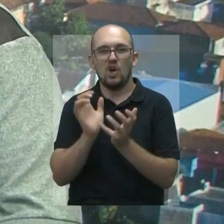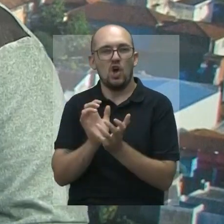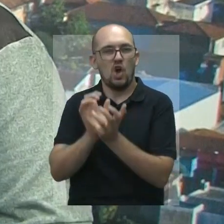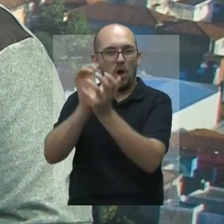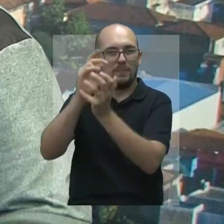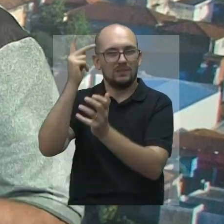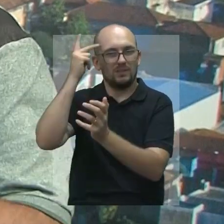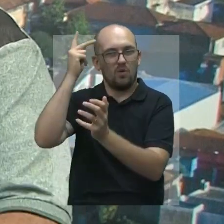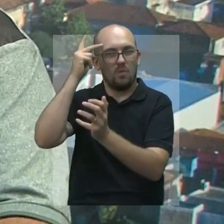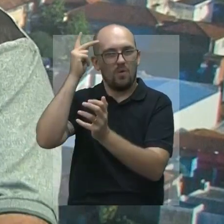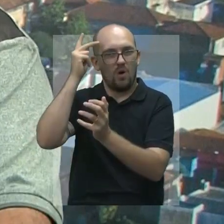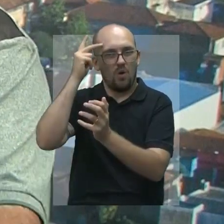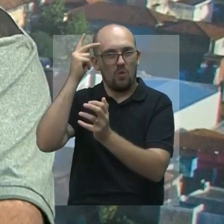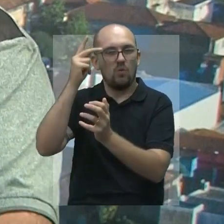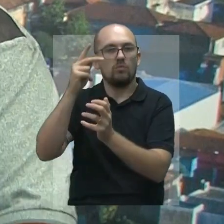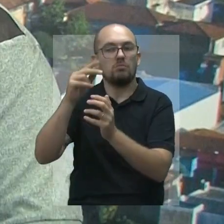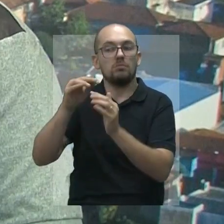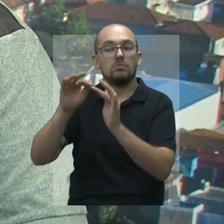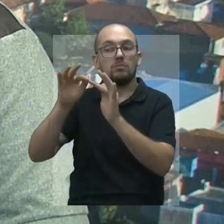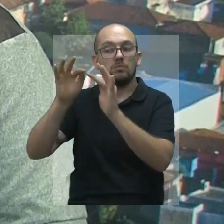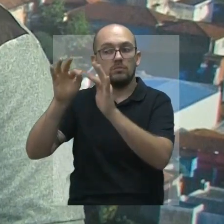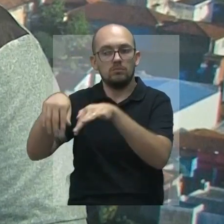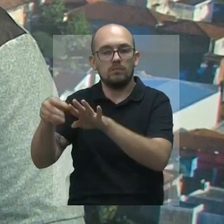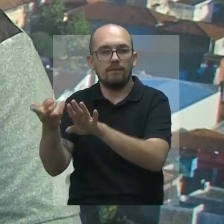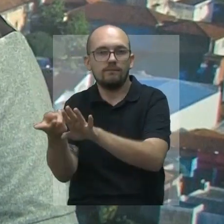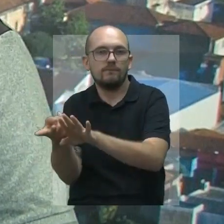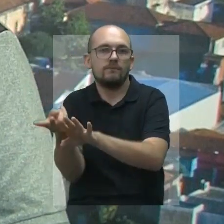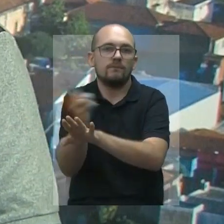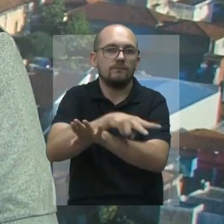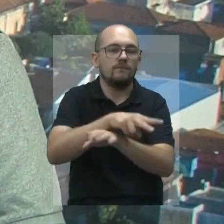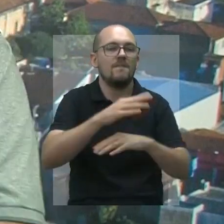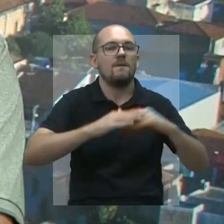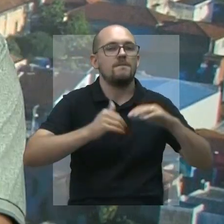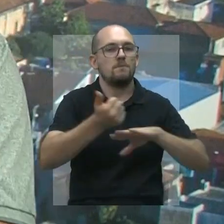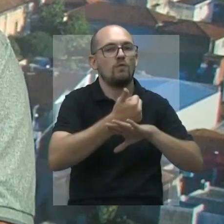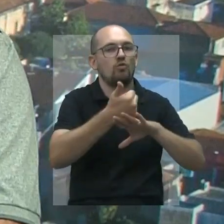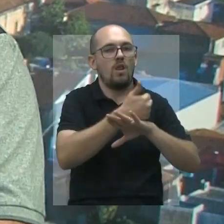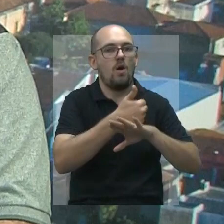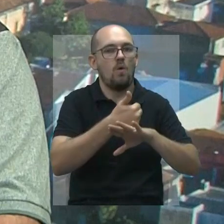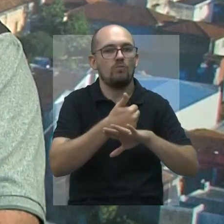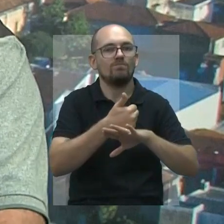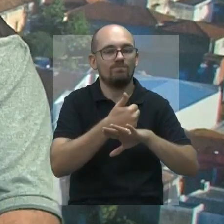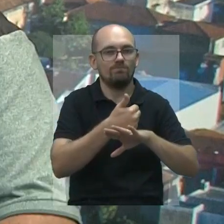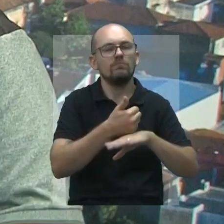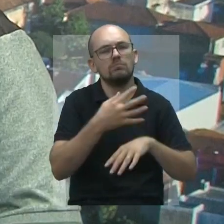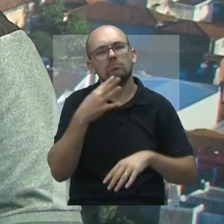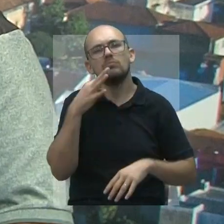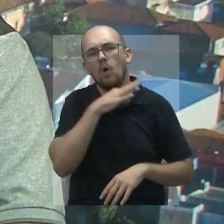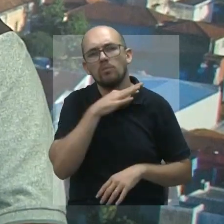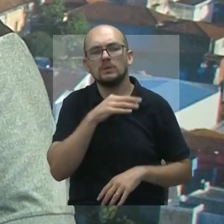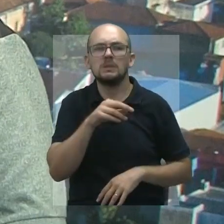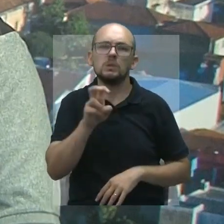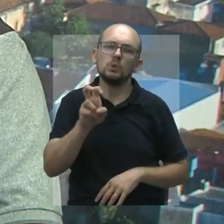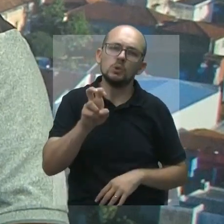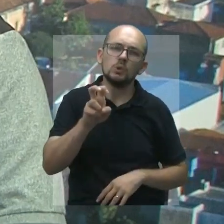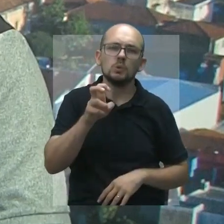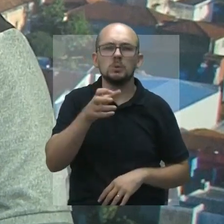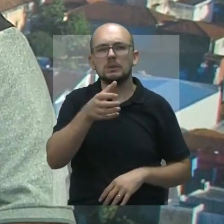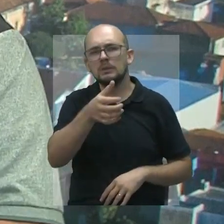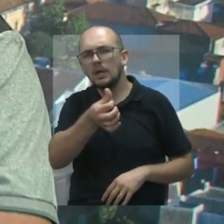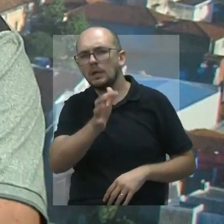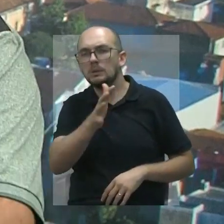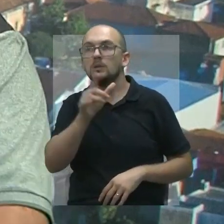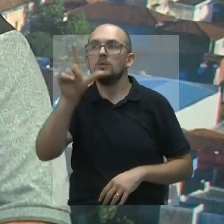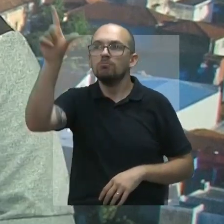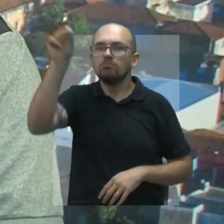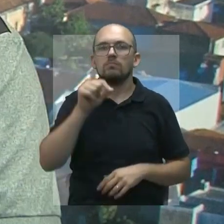Paulo, já no início da pré-temporada visando o profissional de 2020. É óbvio que 5 ou 6 contratações serão feitas